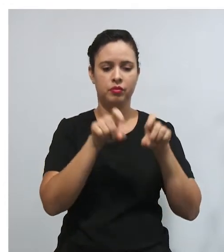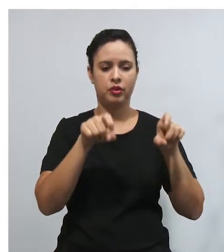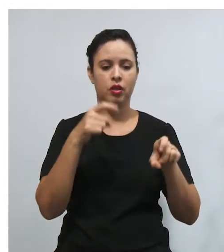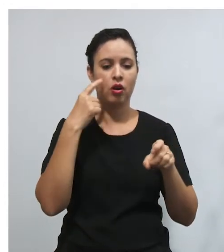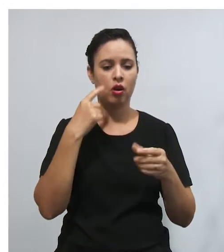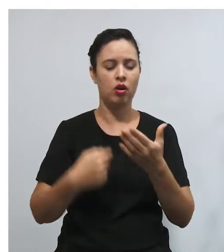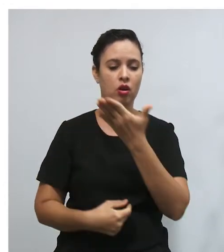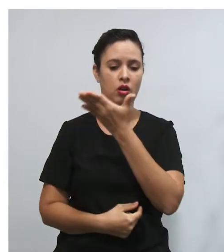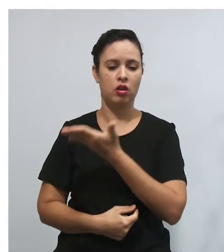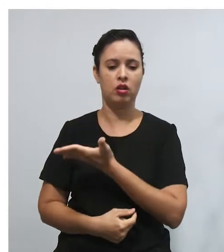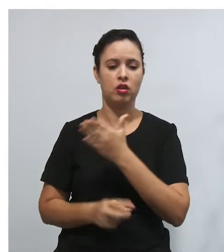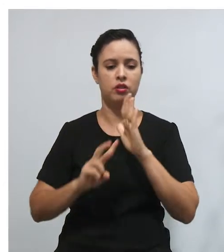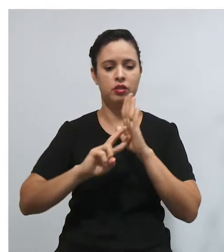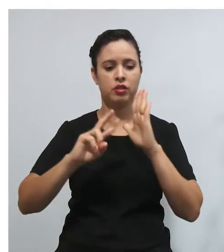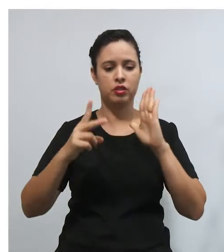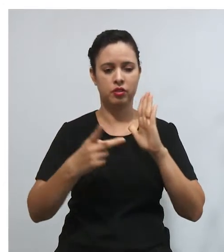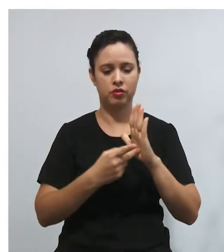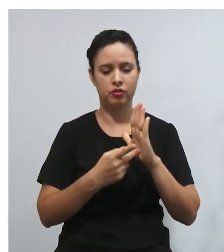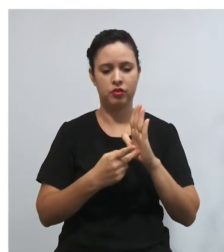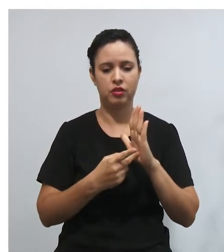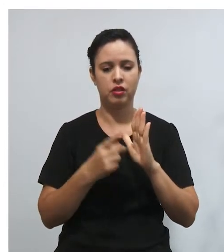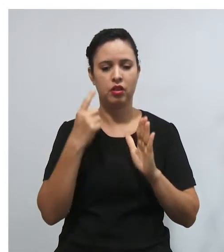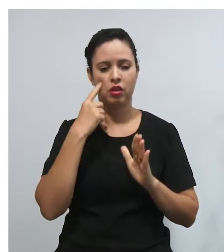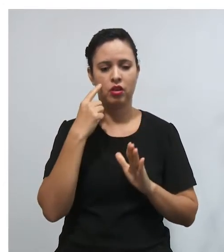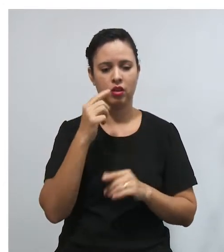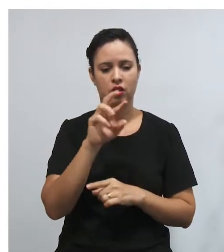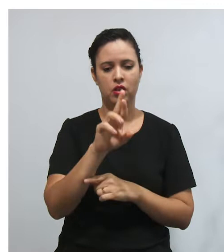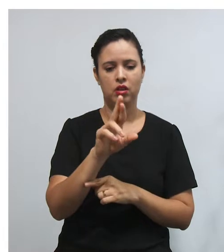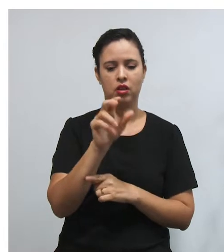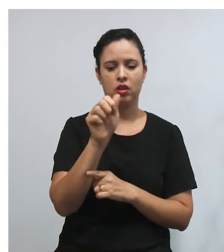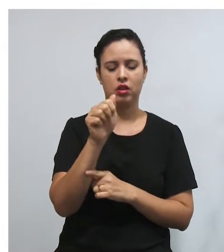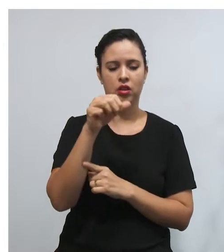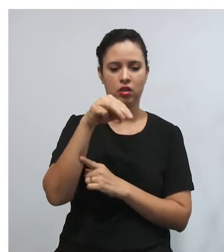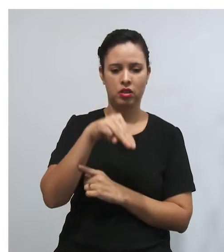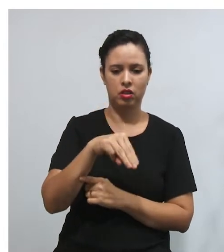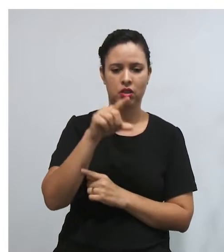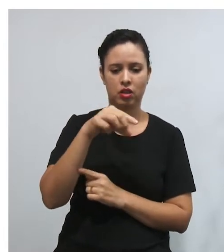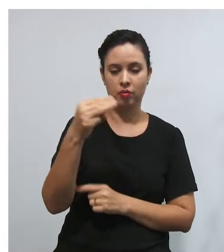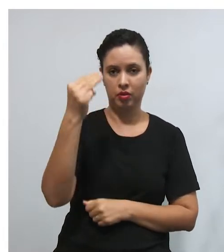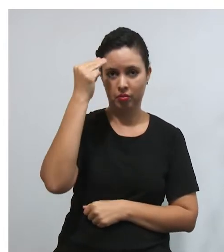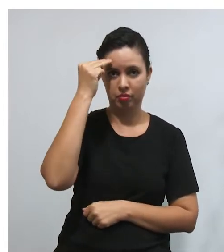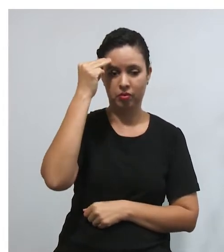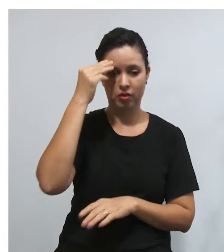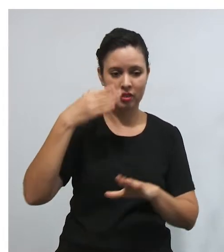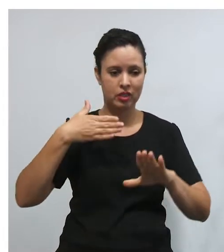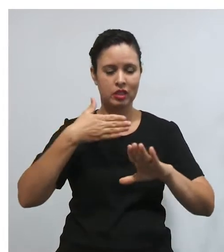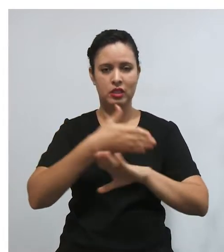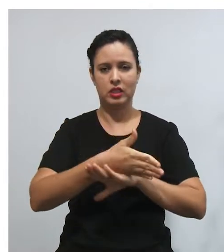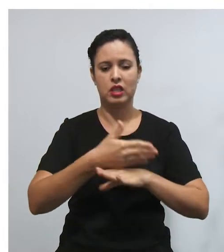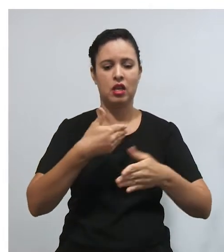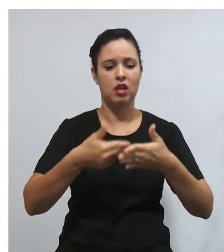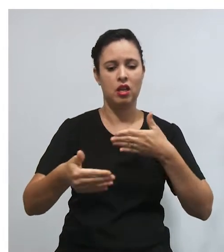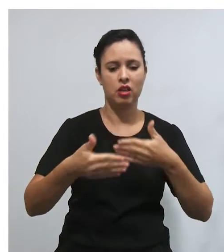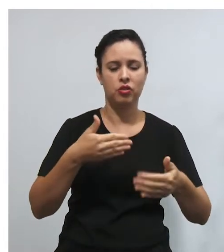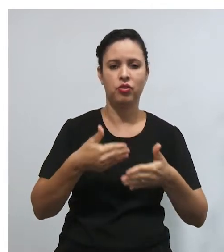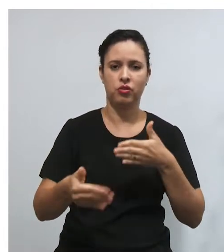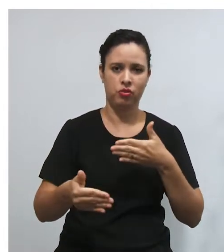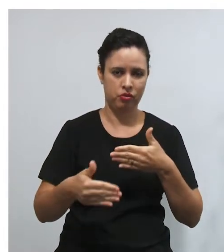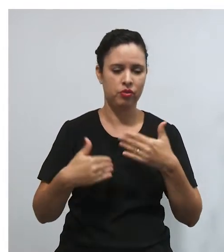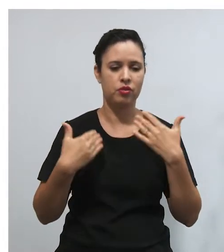RAM significa memória de acesso aleatório, tá? Aqui do inglês,